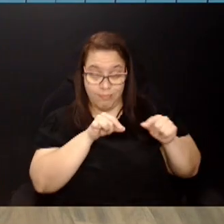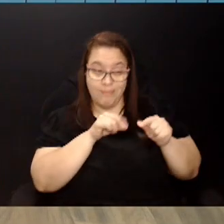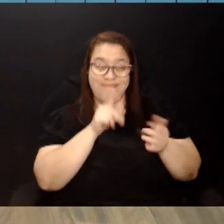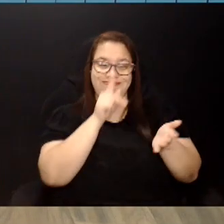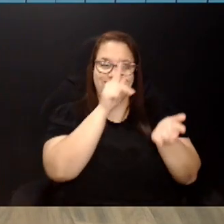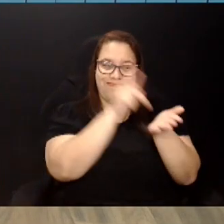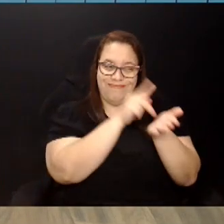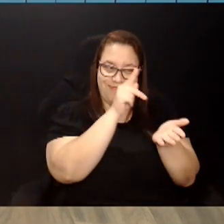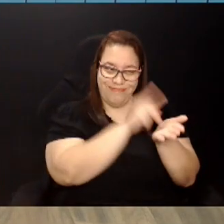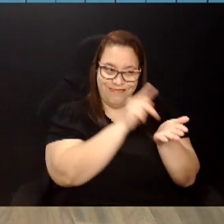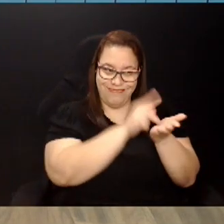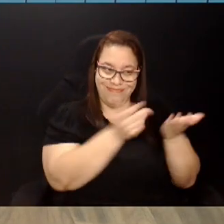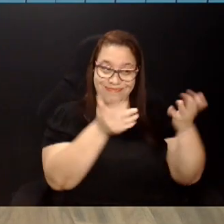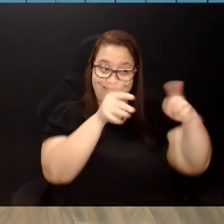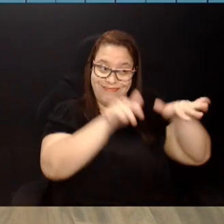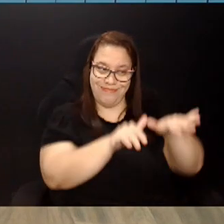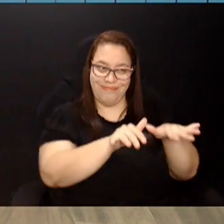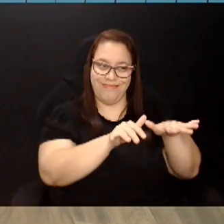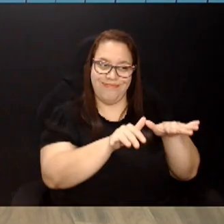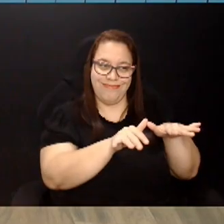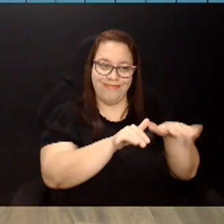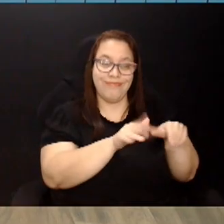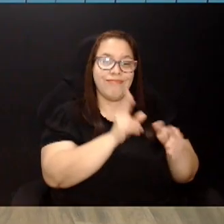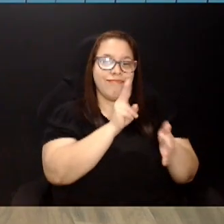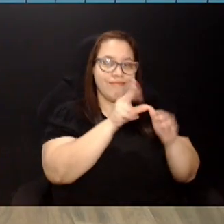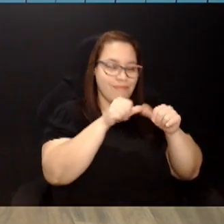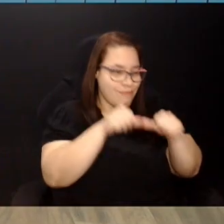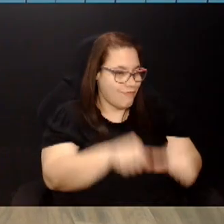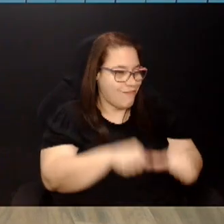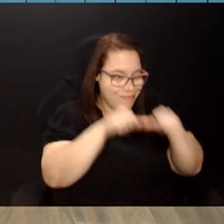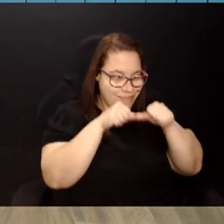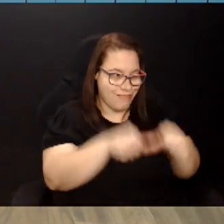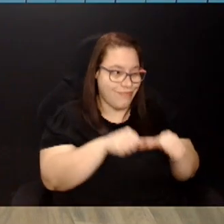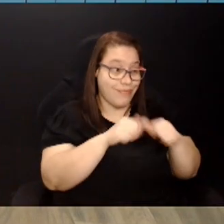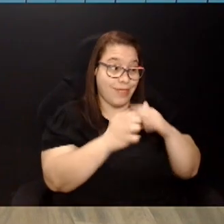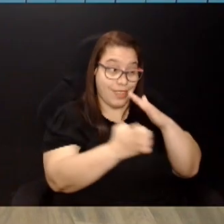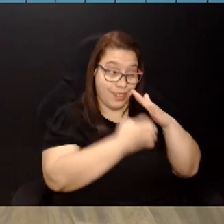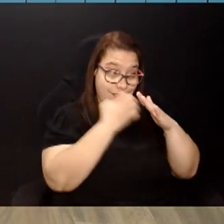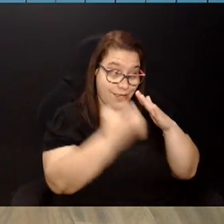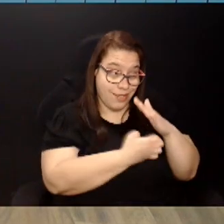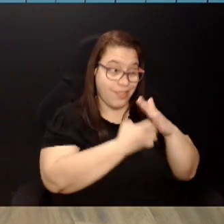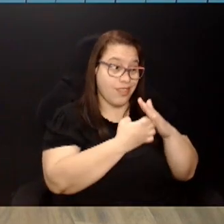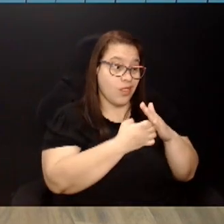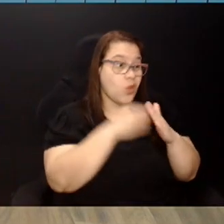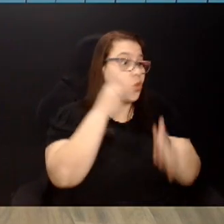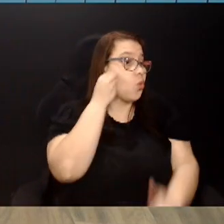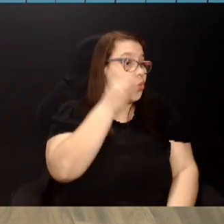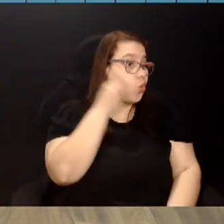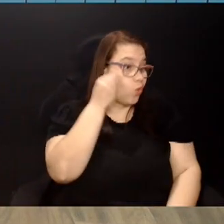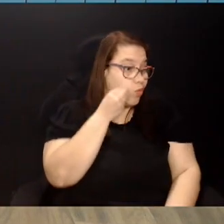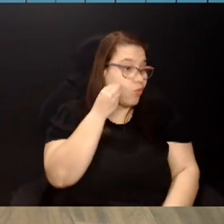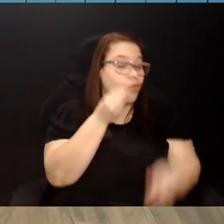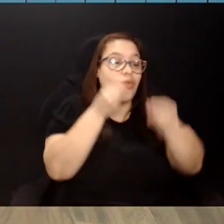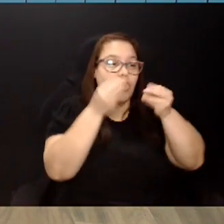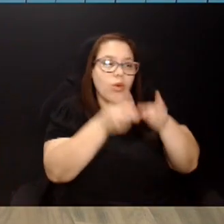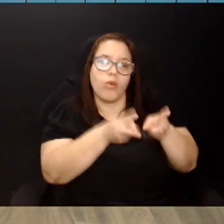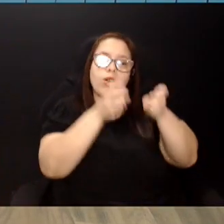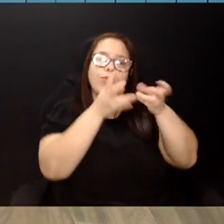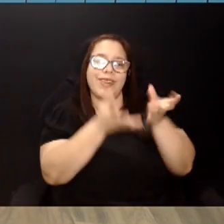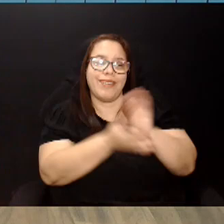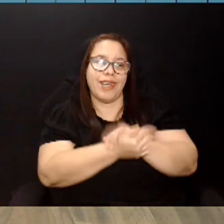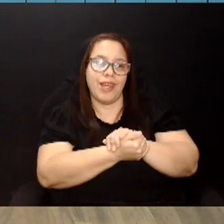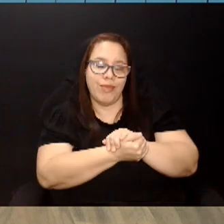verdadeiramente inclusivos e manter essas pessoas nas empresas com a sua experiência? Como é que você enxerga?